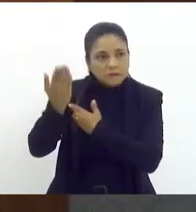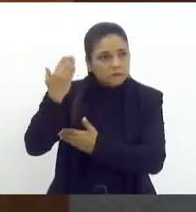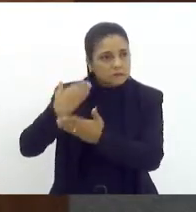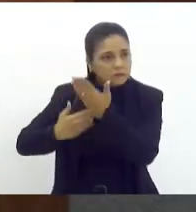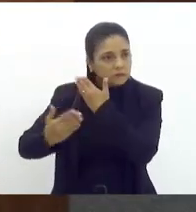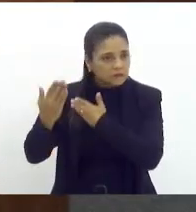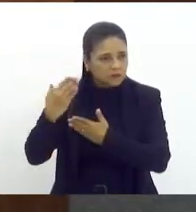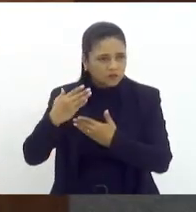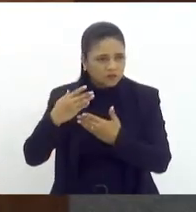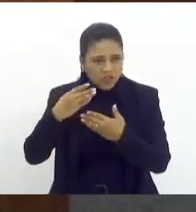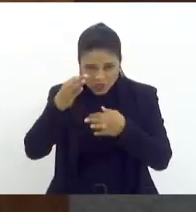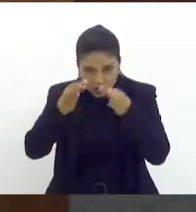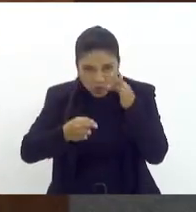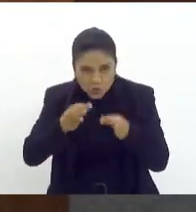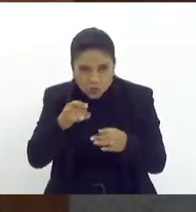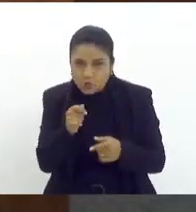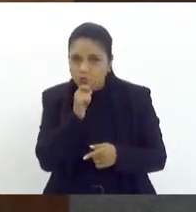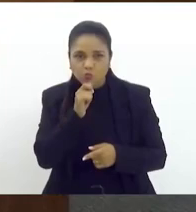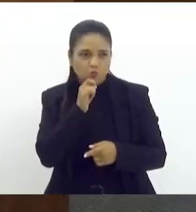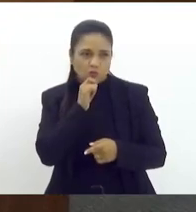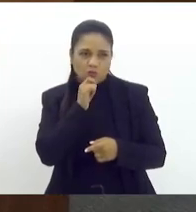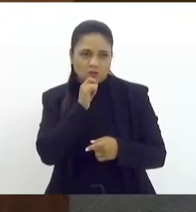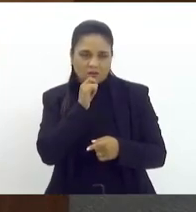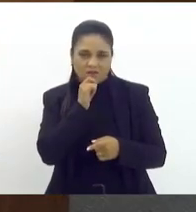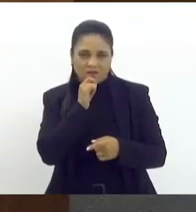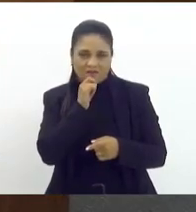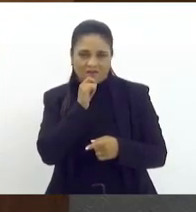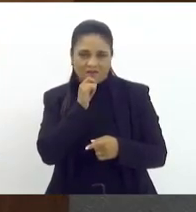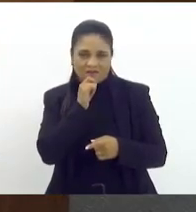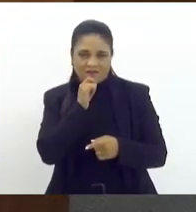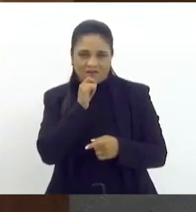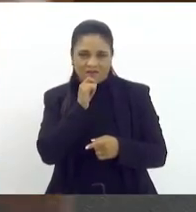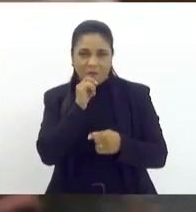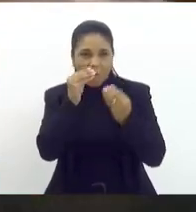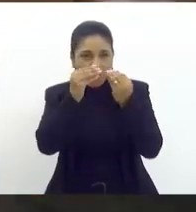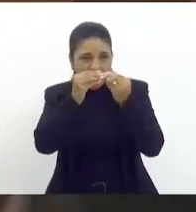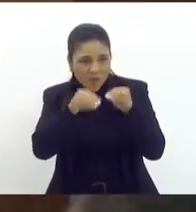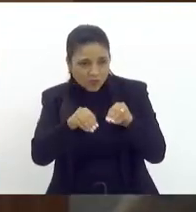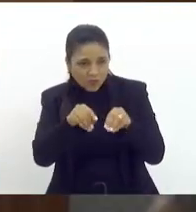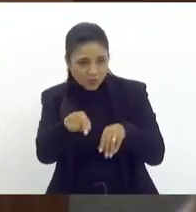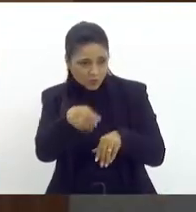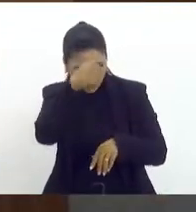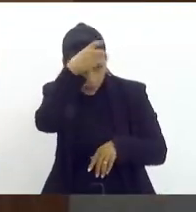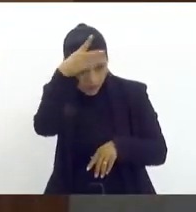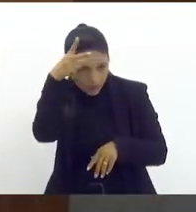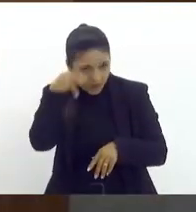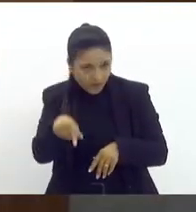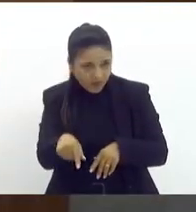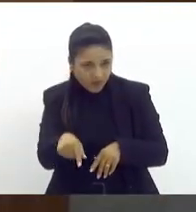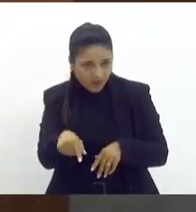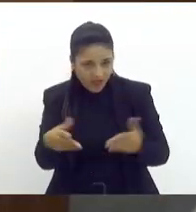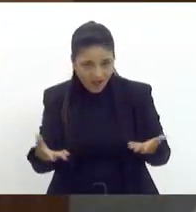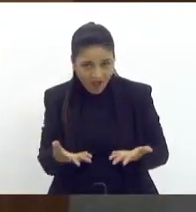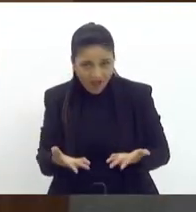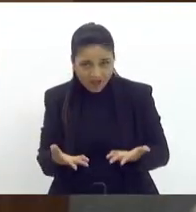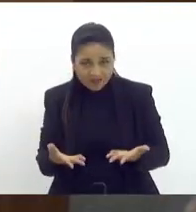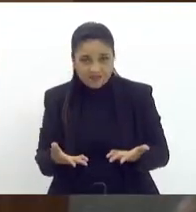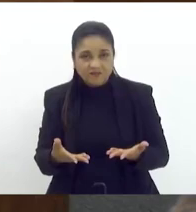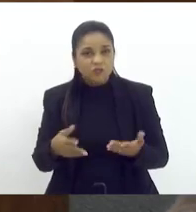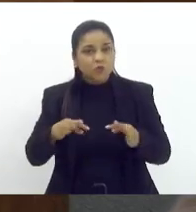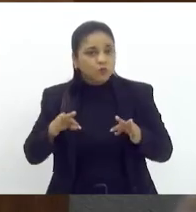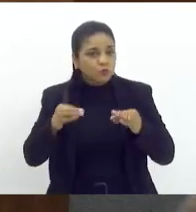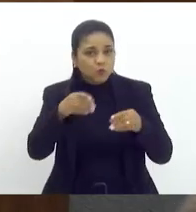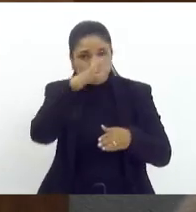a espada esteja na cabeça todo cidadão tem direito a um processo